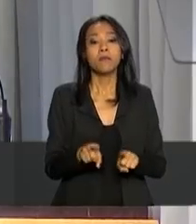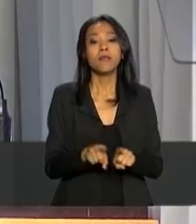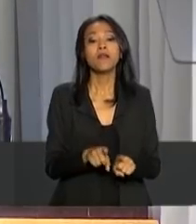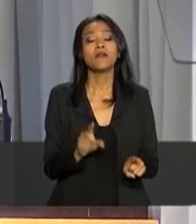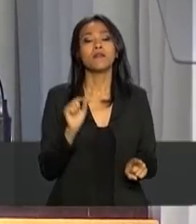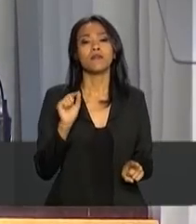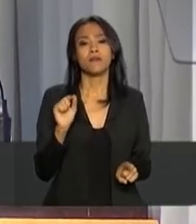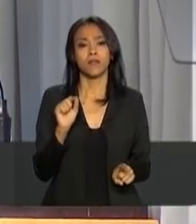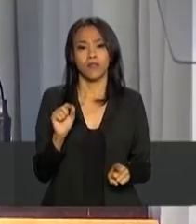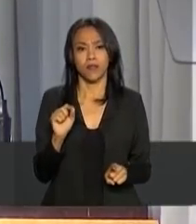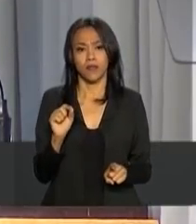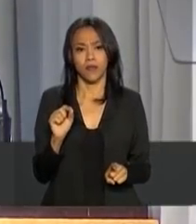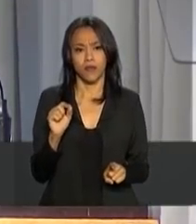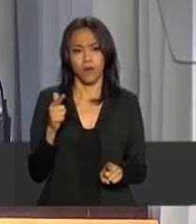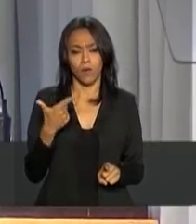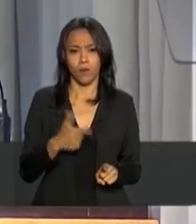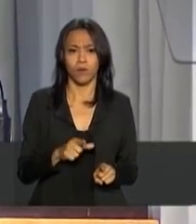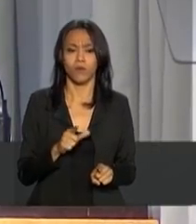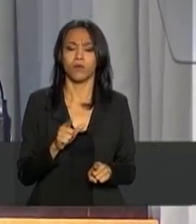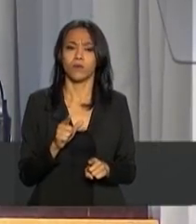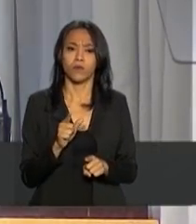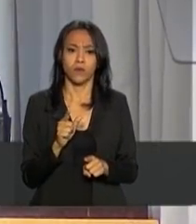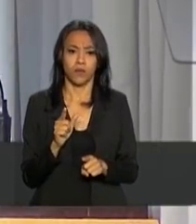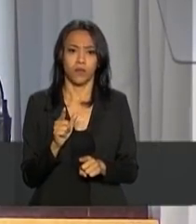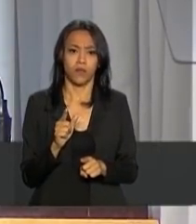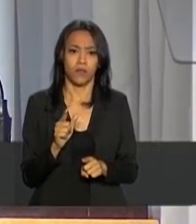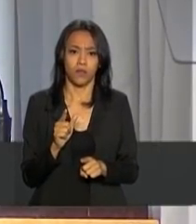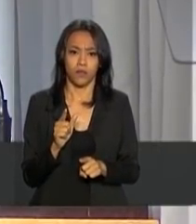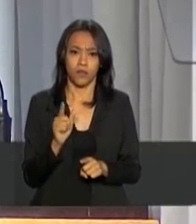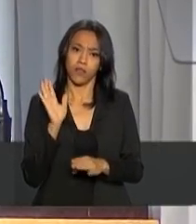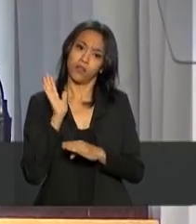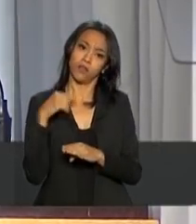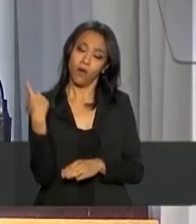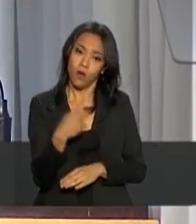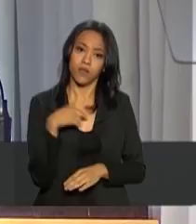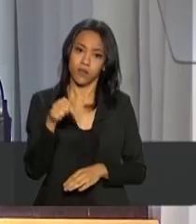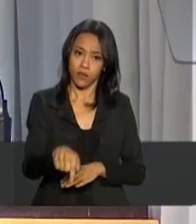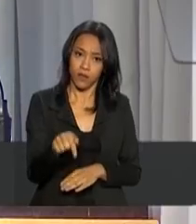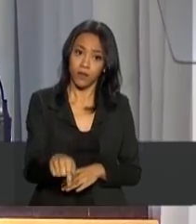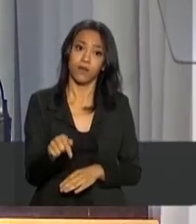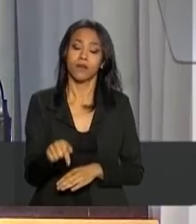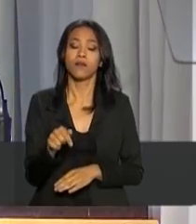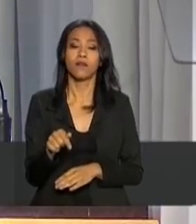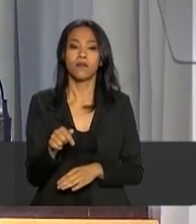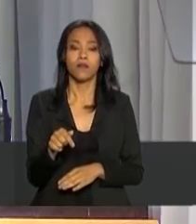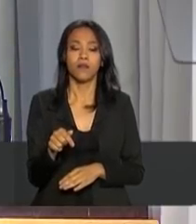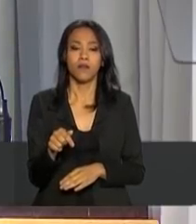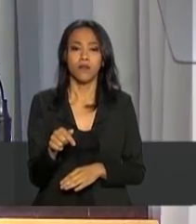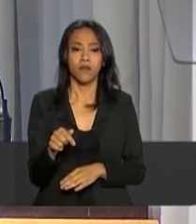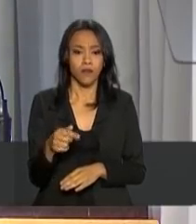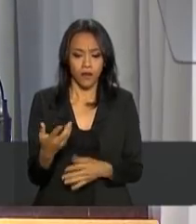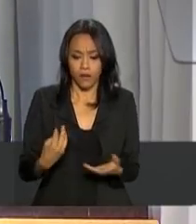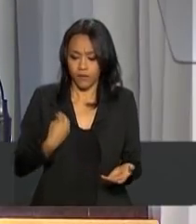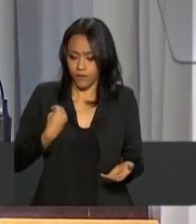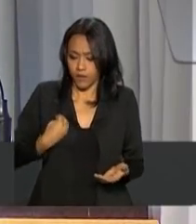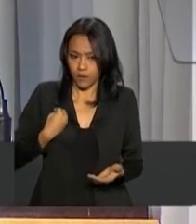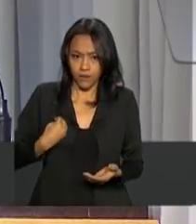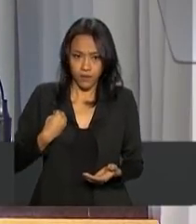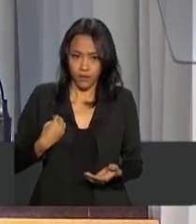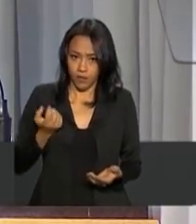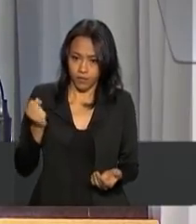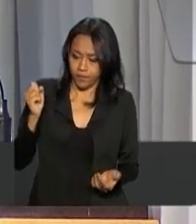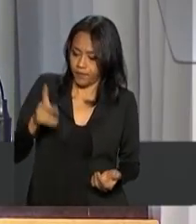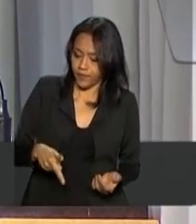que beneficia muitos, que, inclusive a mim, que estamos aqui, que é o alongamento da vida, né? Se a vida